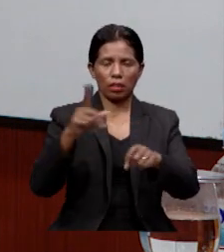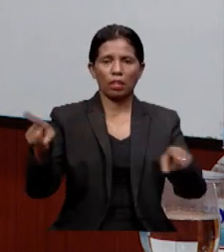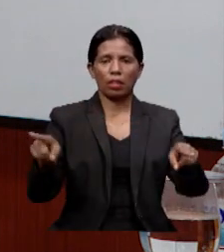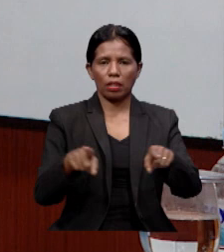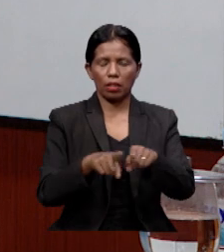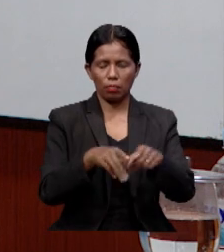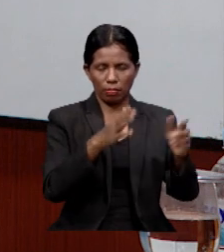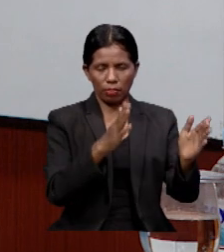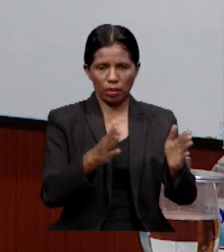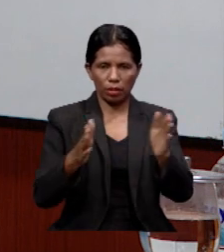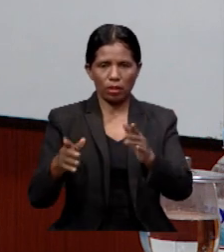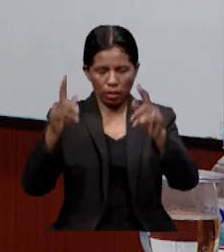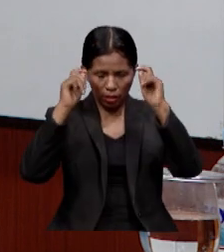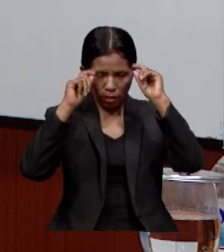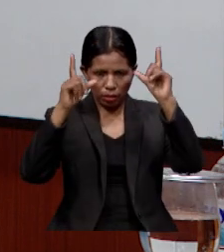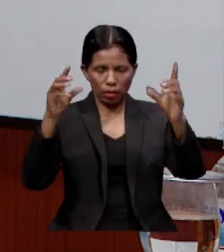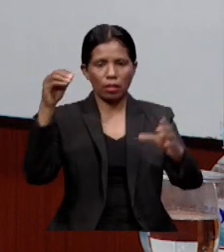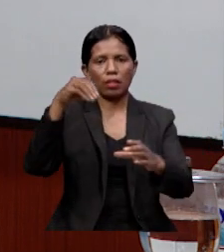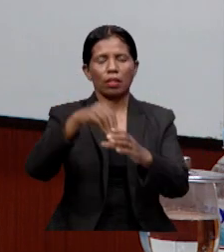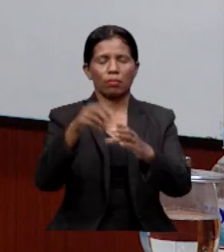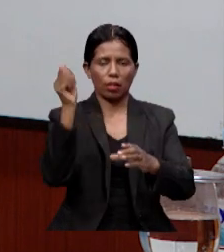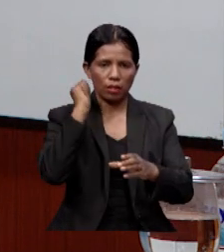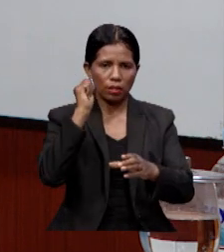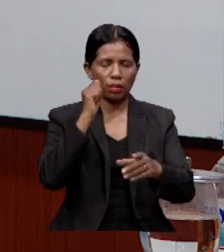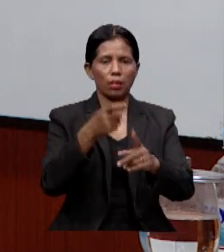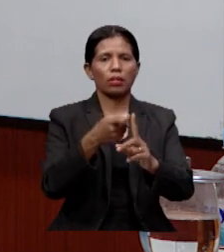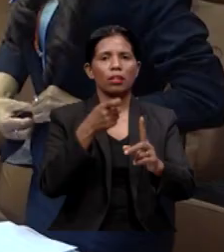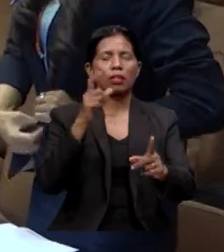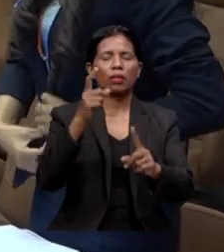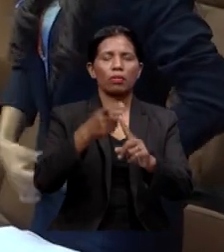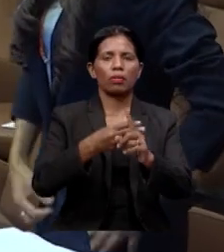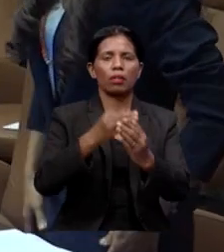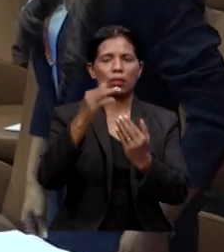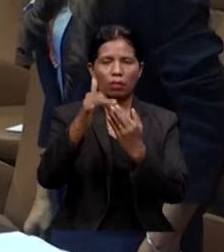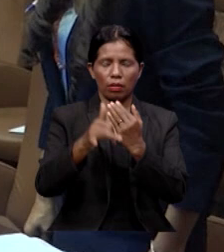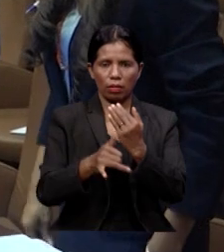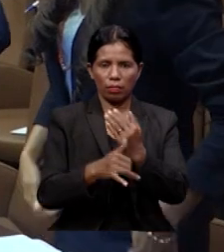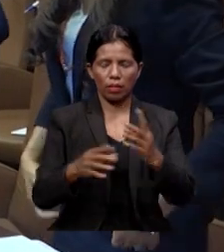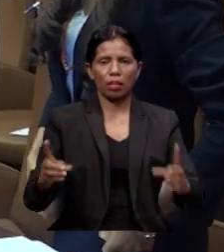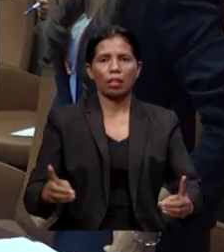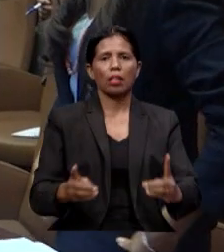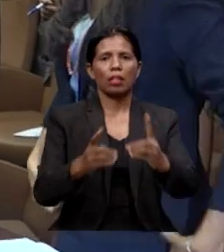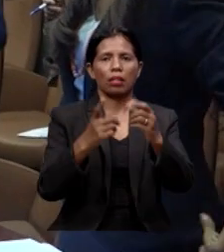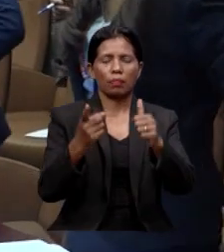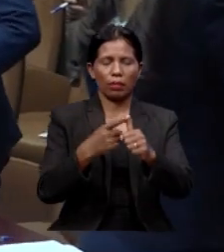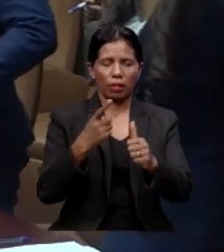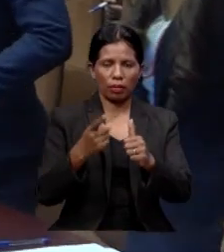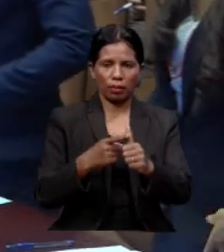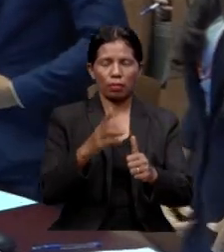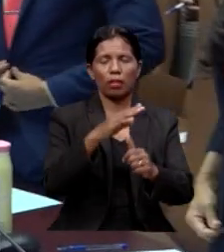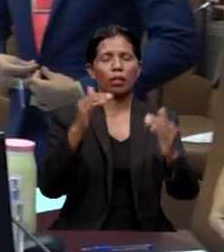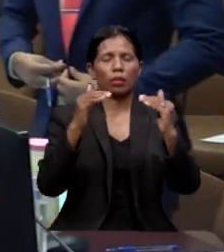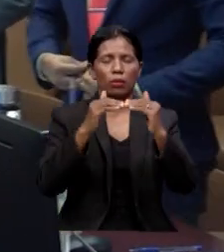hanesan preparação Timor-Leste ho ditama ba ASEAN liu-liu iha fulang maio seha soro primeira cimeira